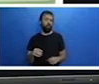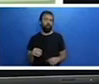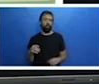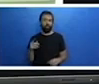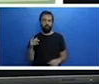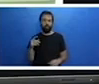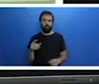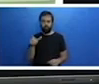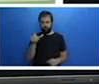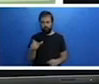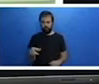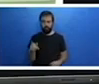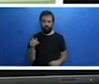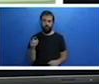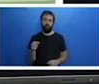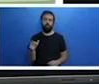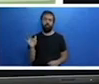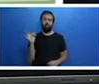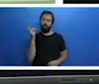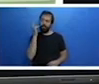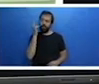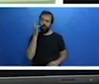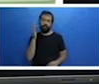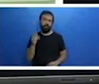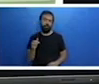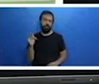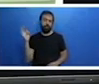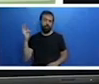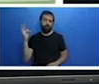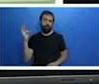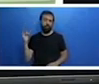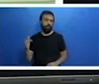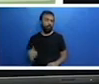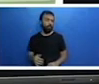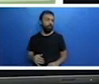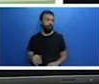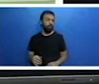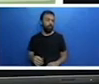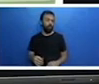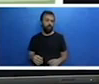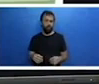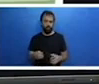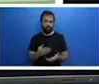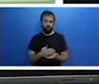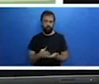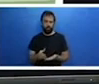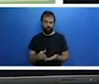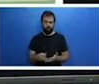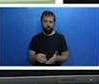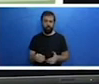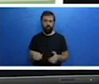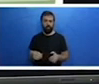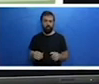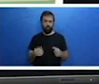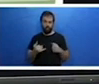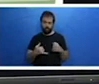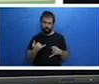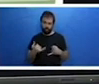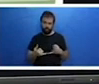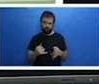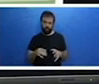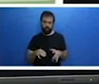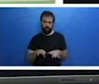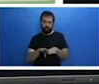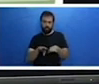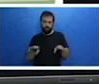para cada lado, que é até hoje. Essa nova versão foi batizada de Fiesges. Com